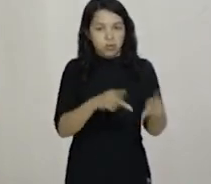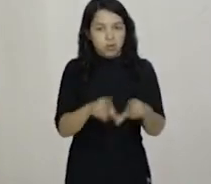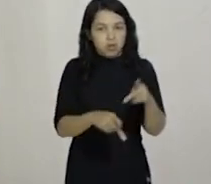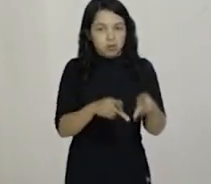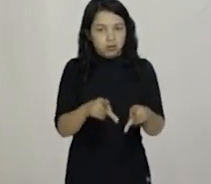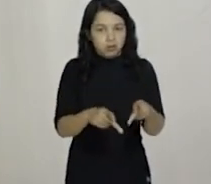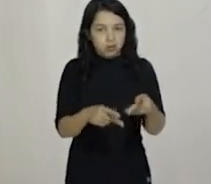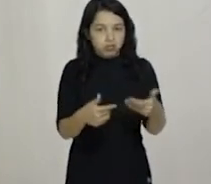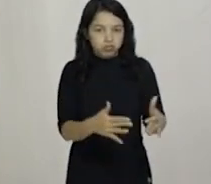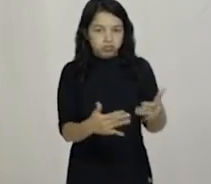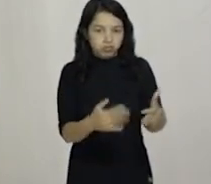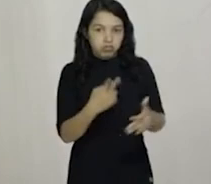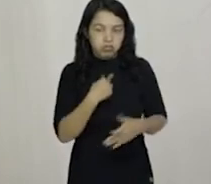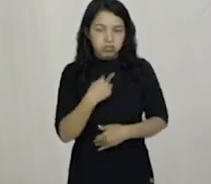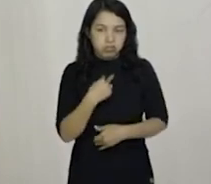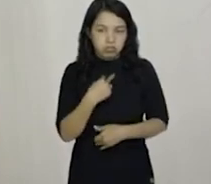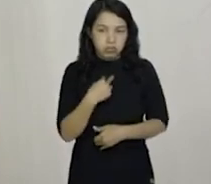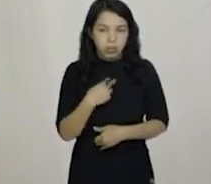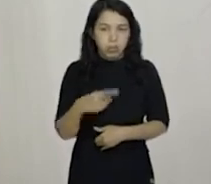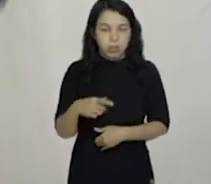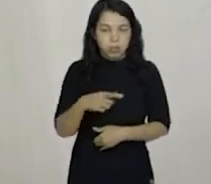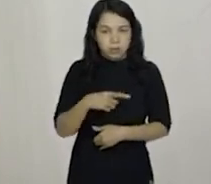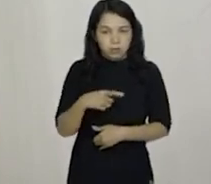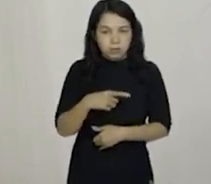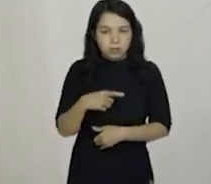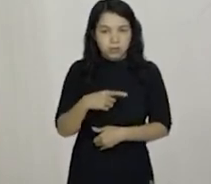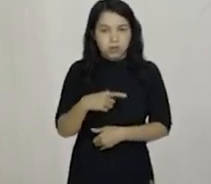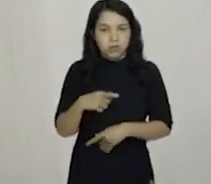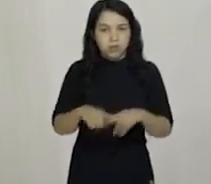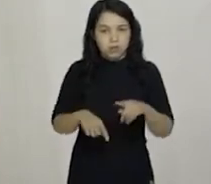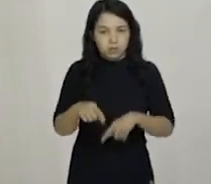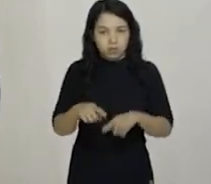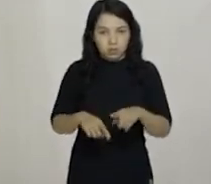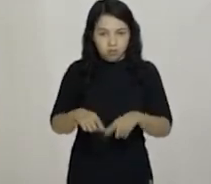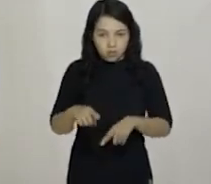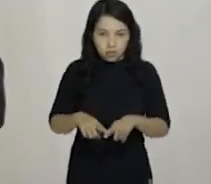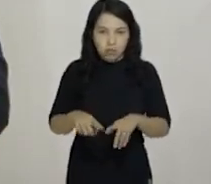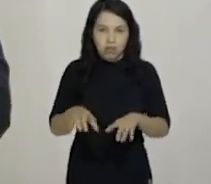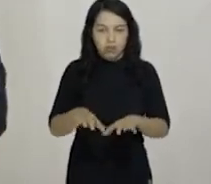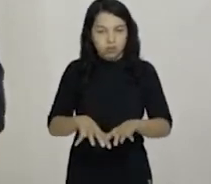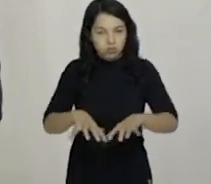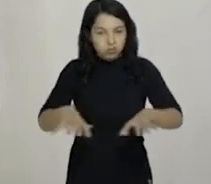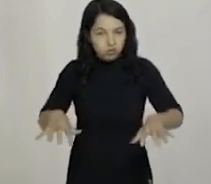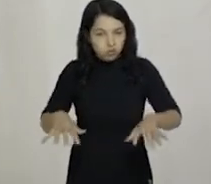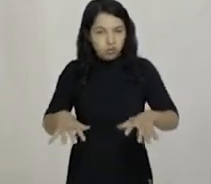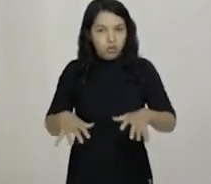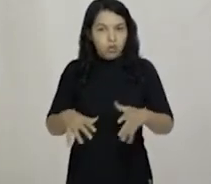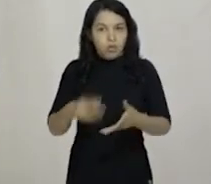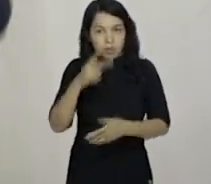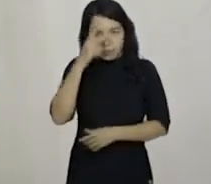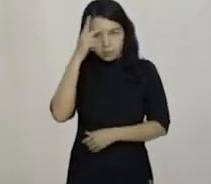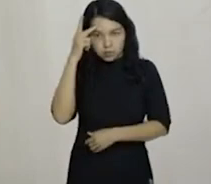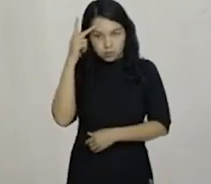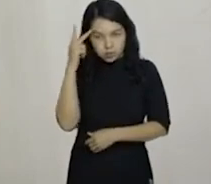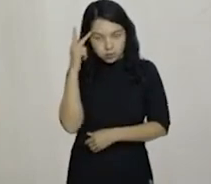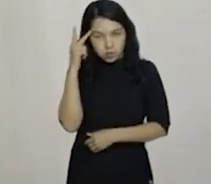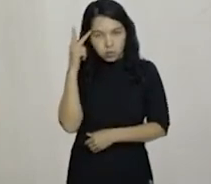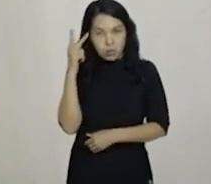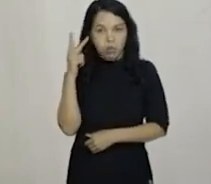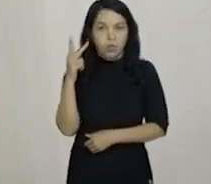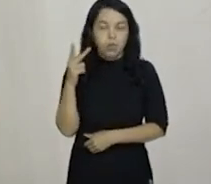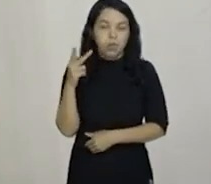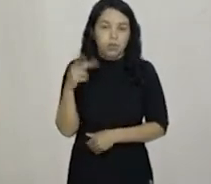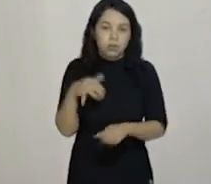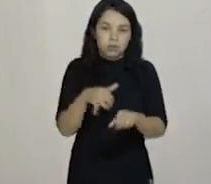temos instrumentos de desintrusão nós temos instrumentos de compensação para aqueles que foram ludibriados porque quando